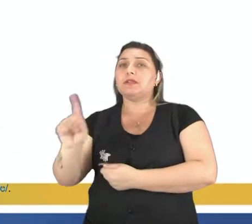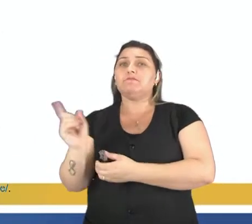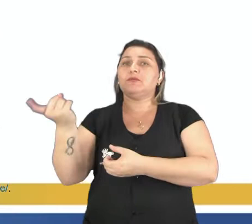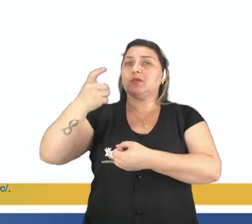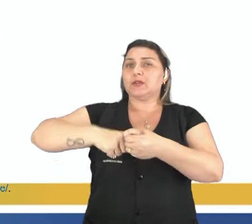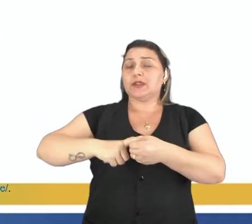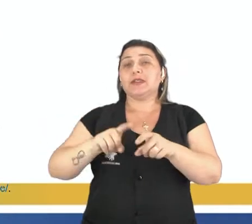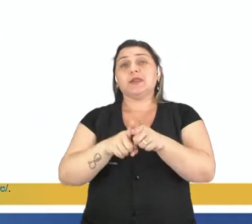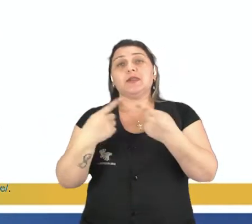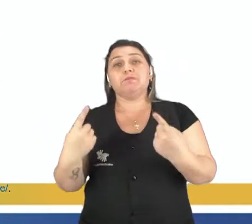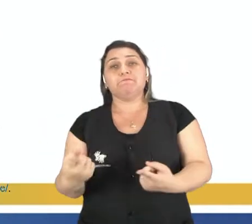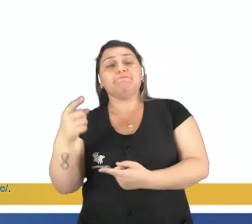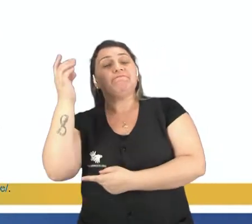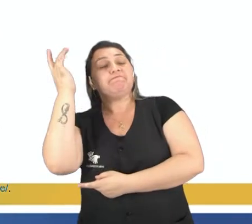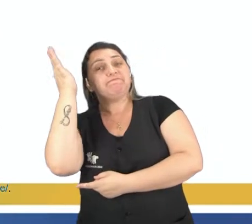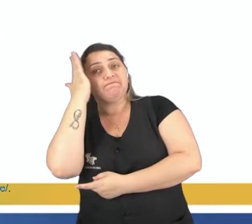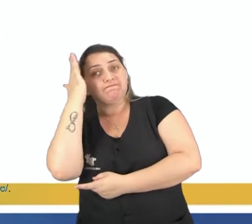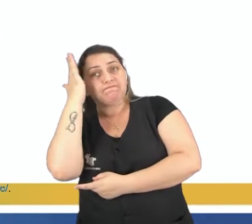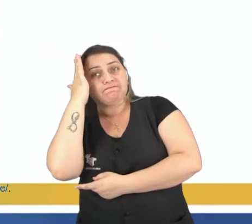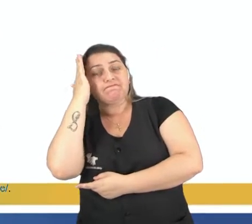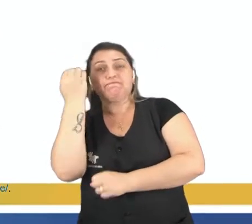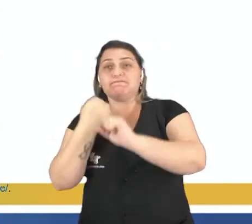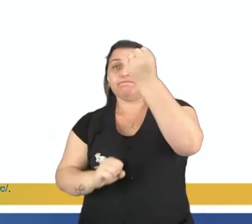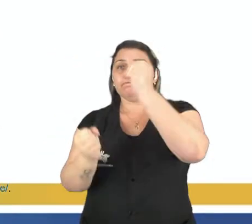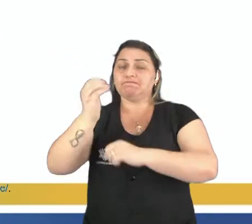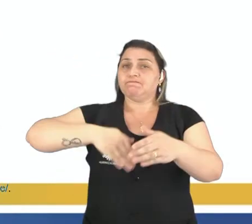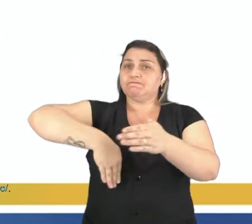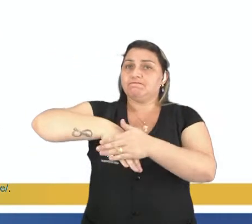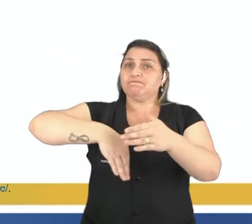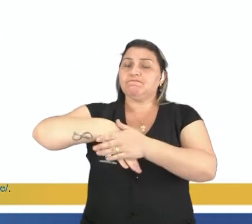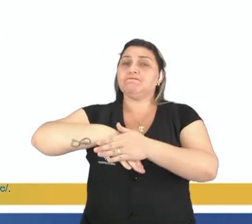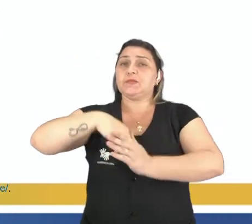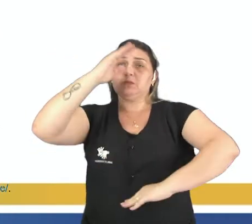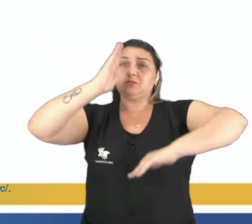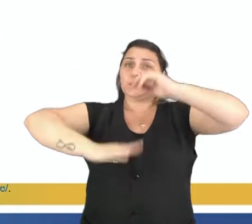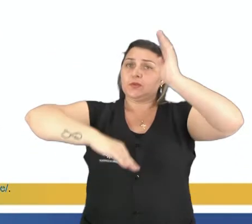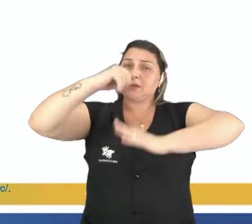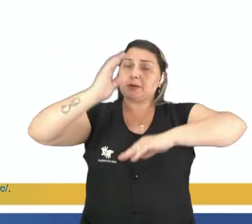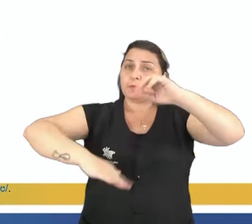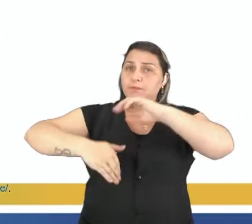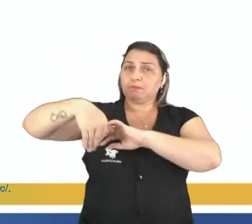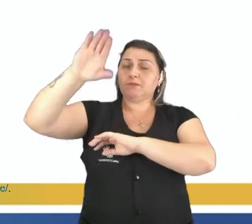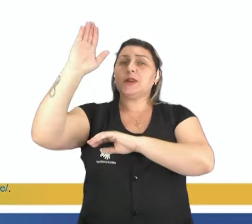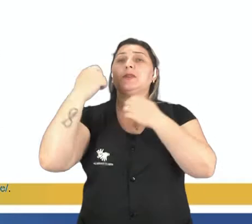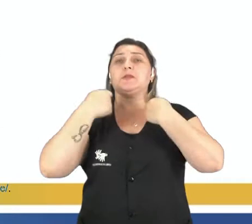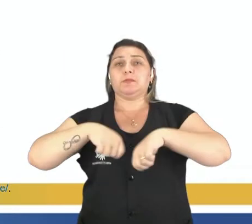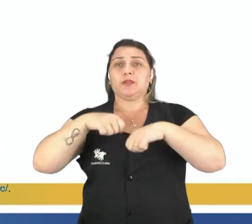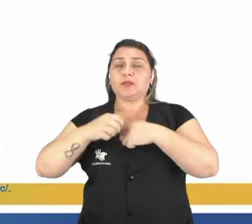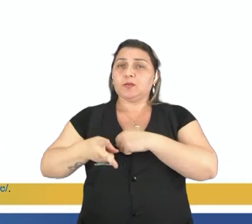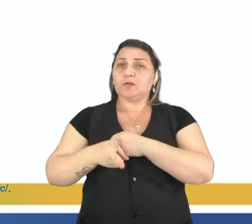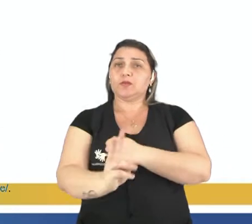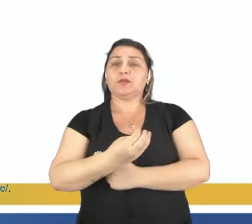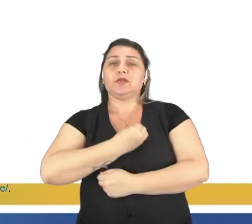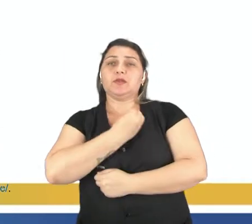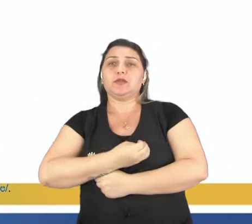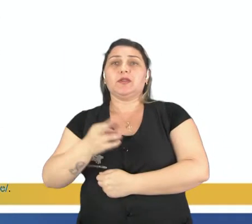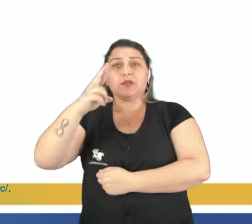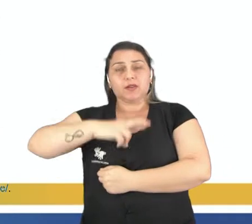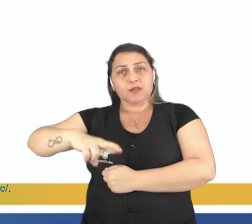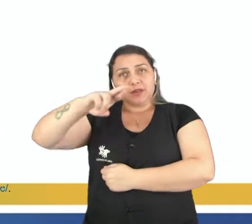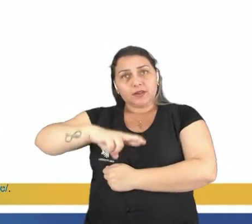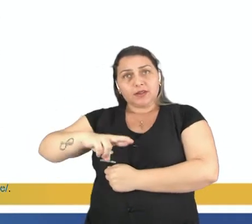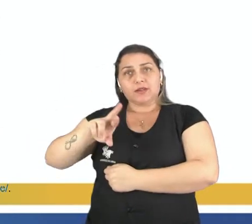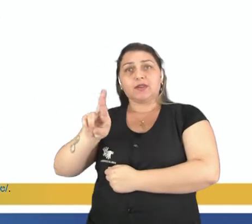Também entendo que a indústria do futebol está cada dia mais profissionalizada e precisa sobreviver, analisa